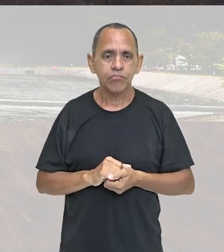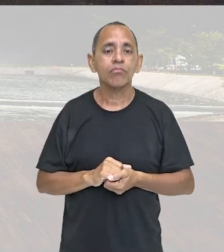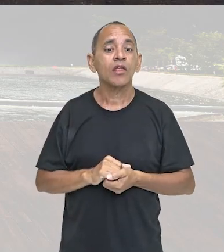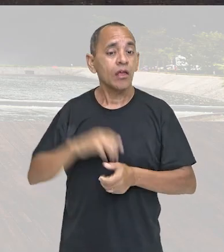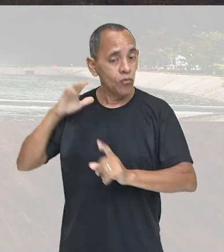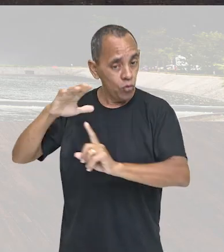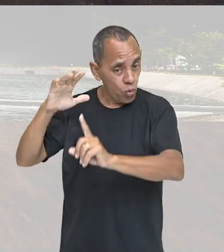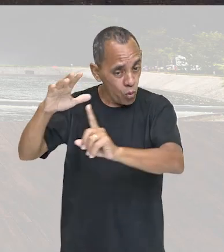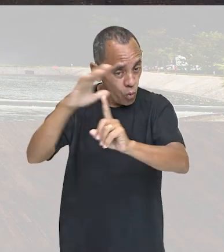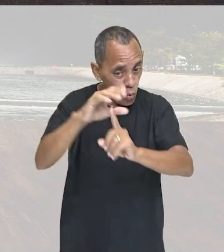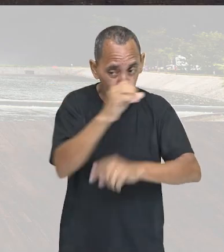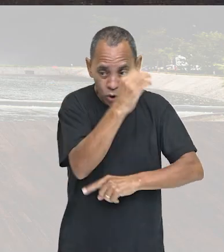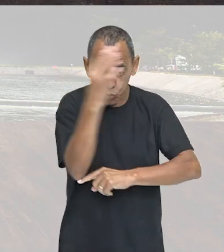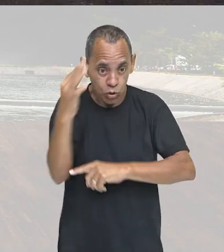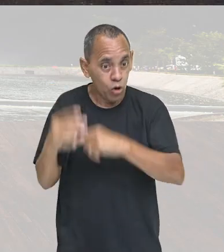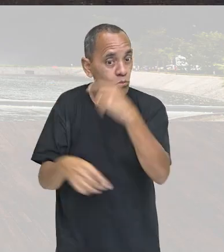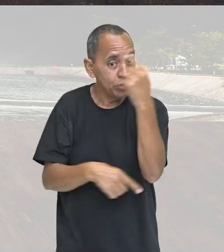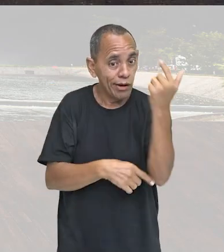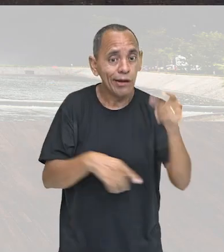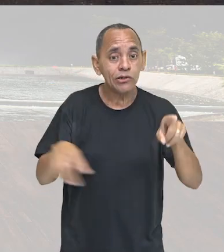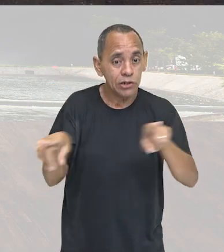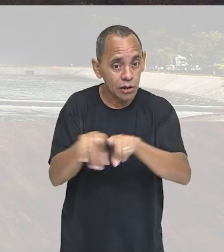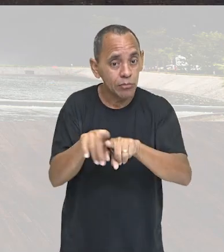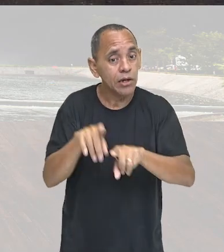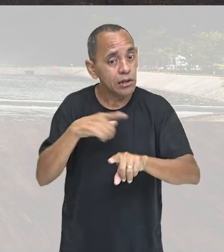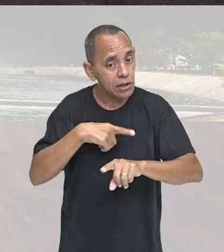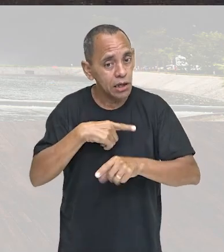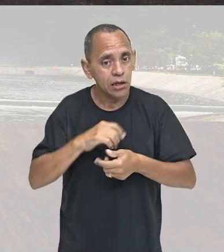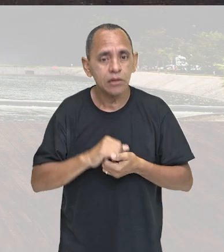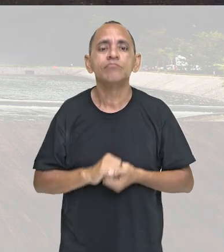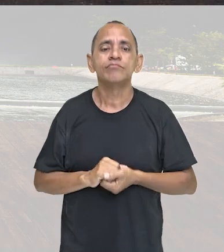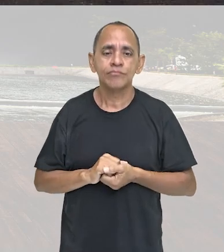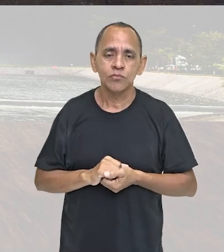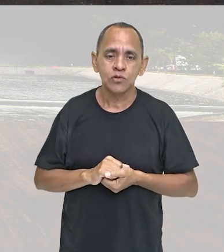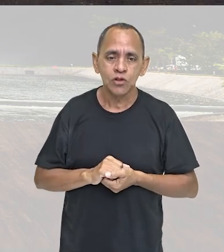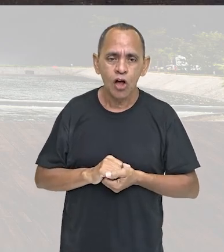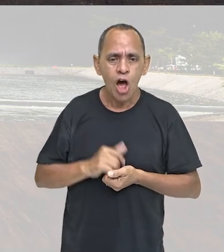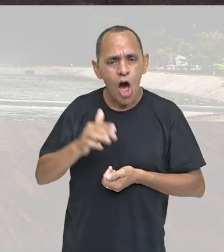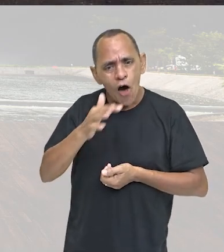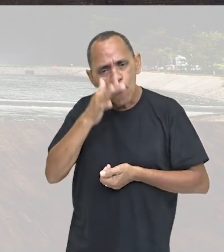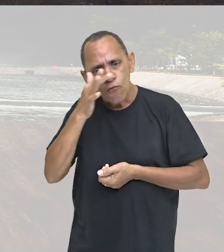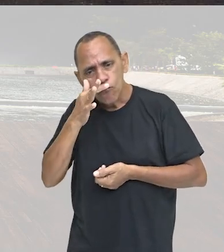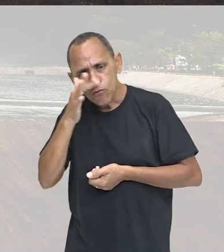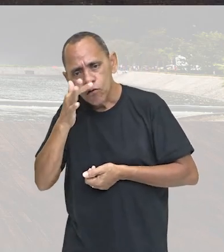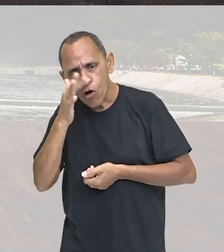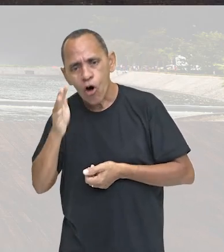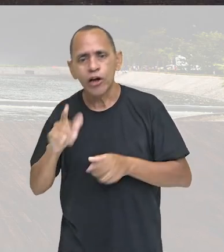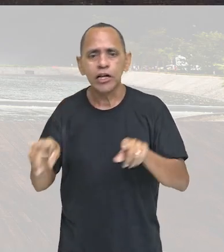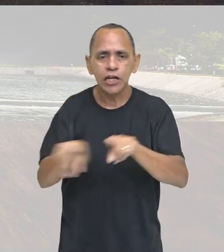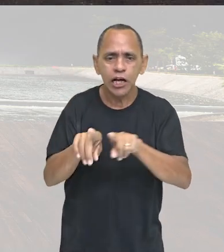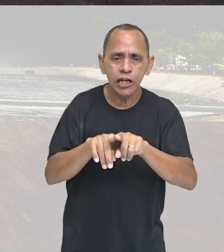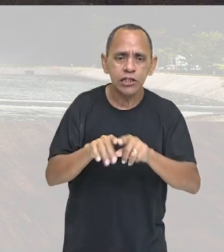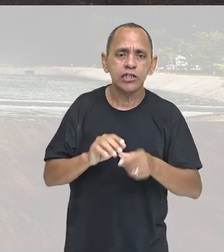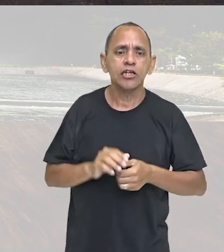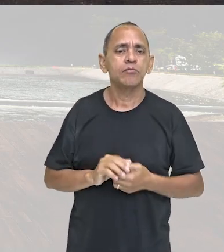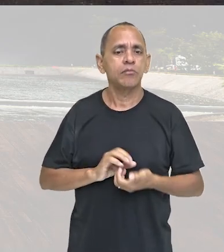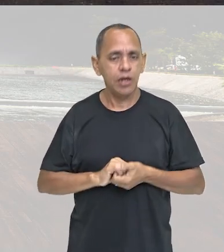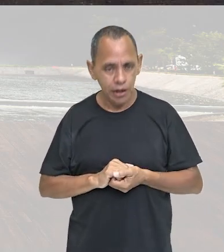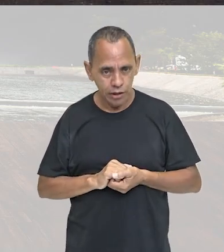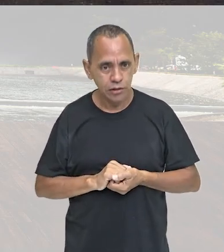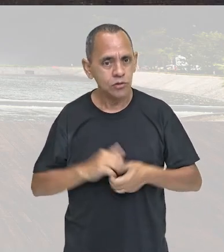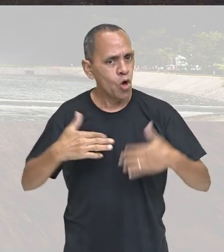influência ambiental, né? Porque toda a fauna e flora daquela região onde se cria o lago, elas